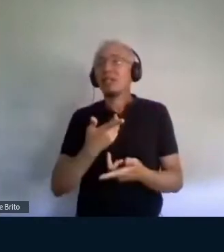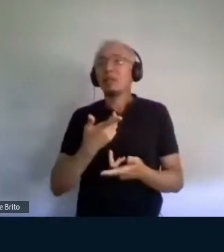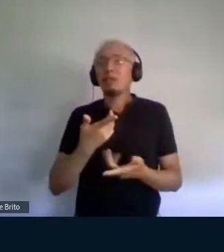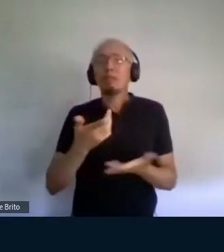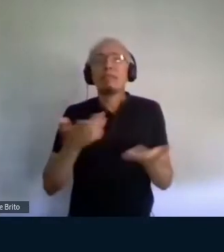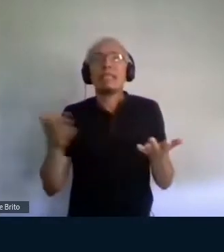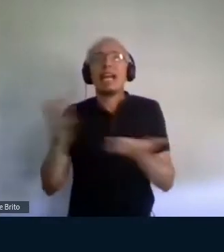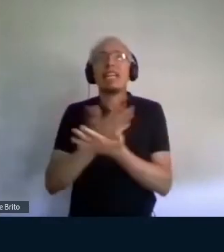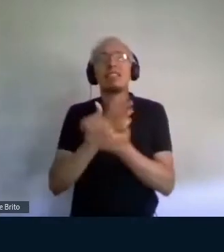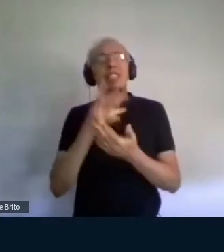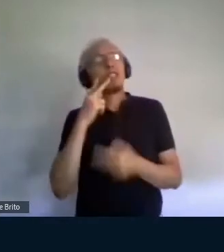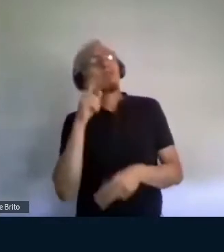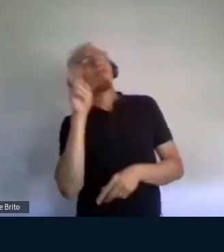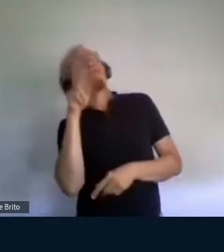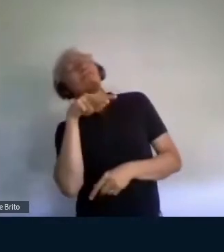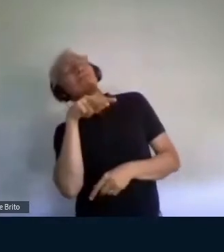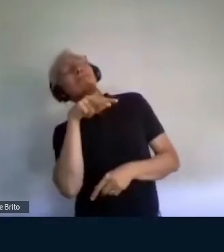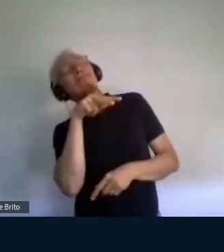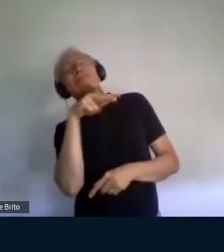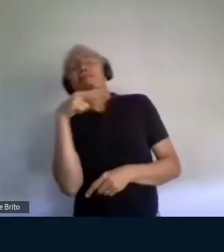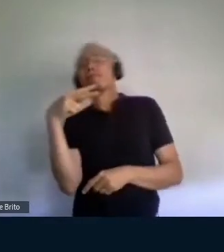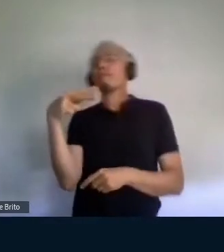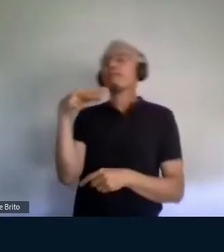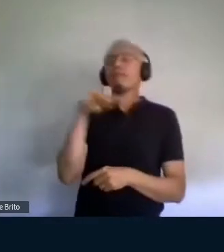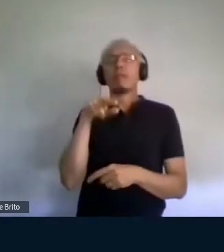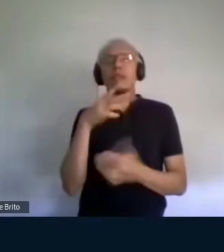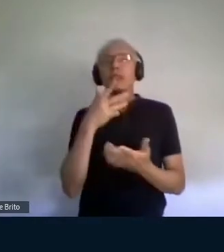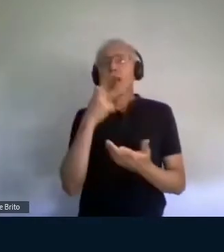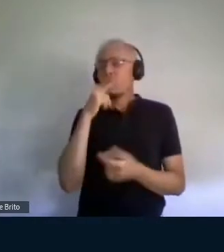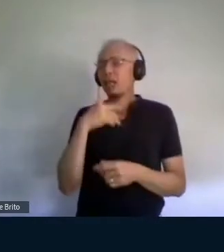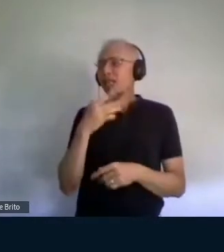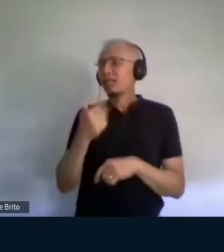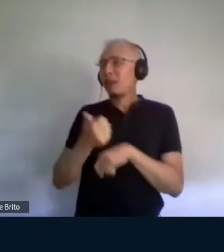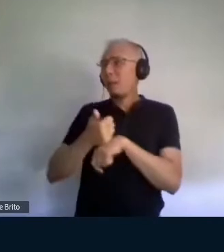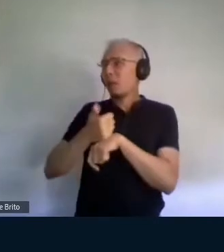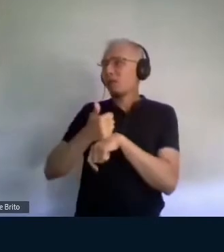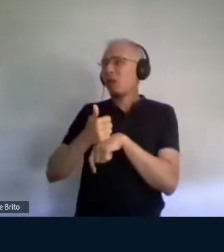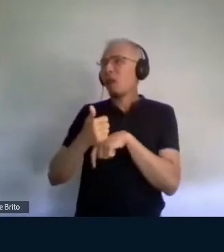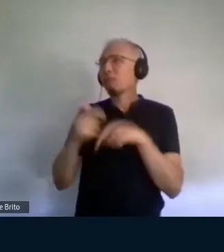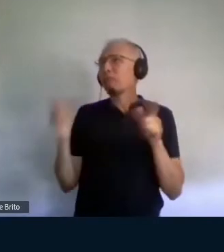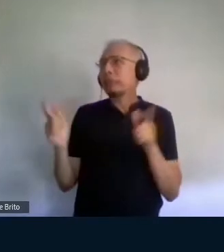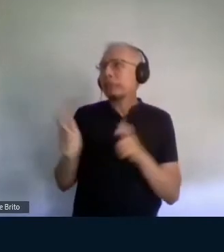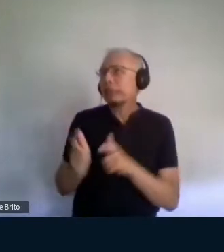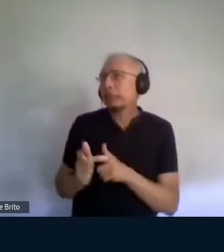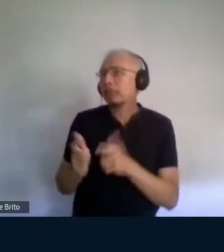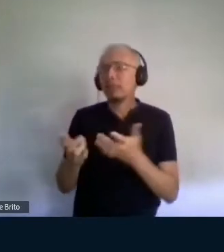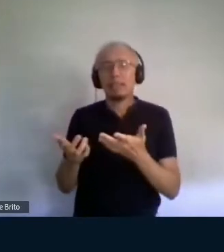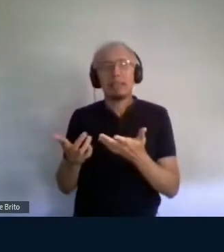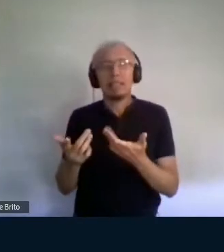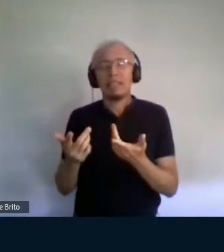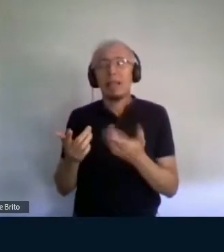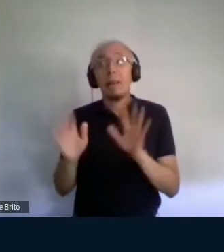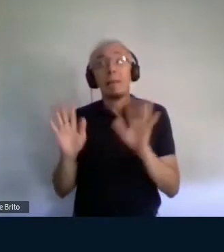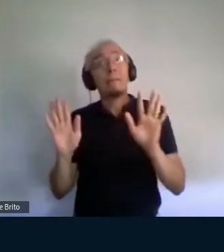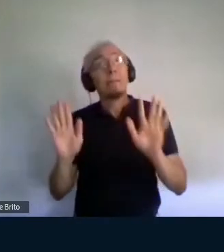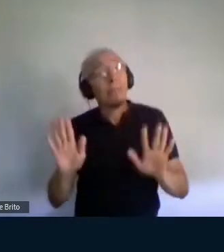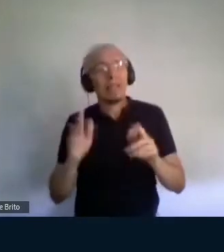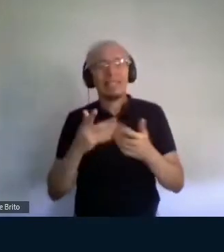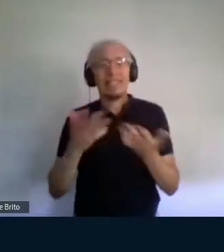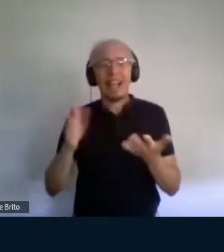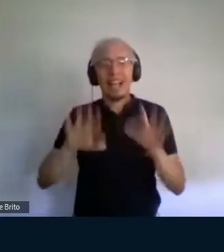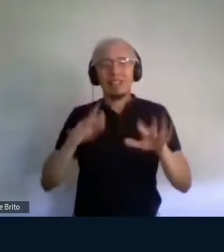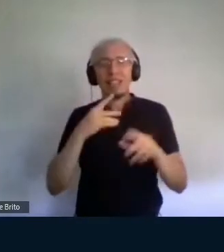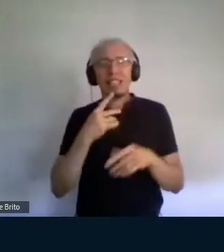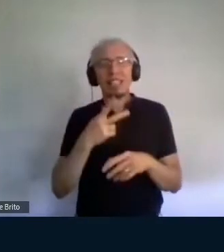às vezes, um olhar pouco profissional e pouco especializado, mas, por outro lado, às vezes,